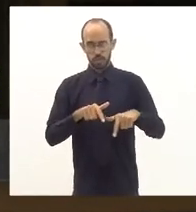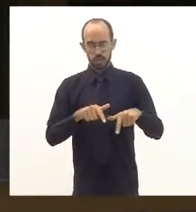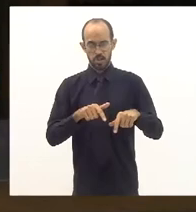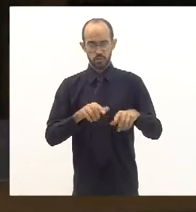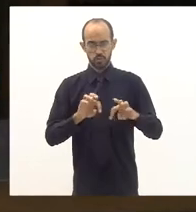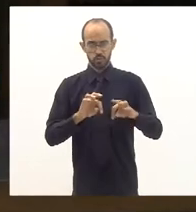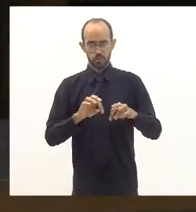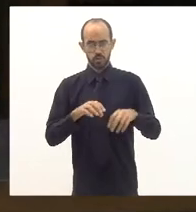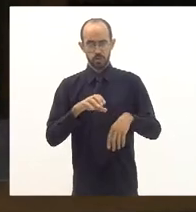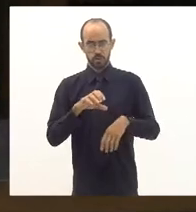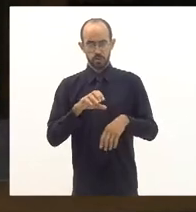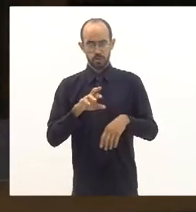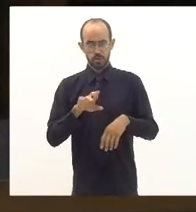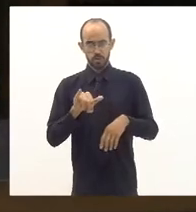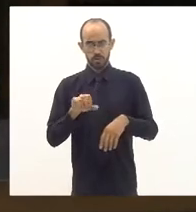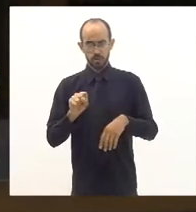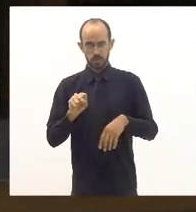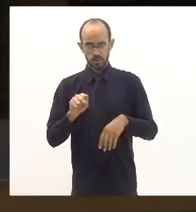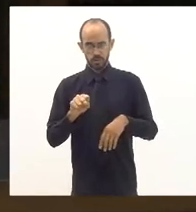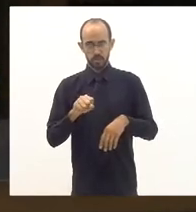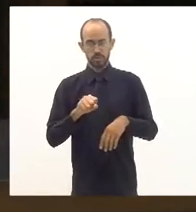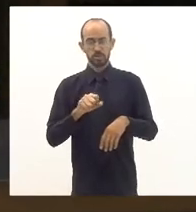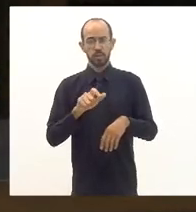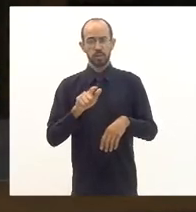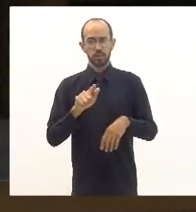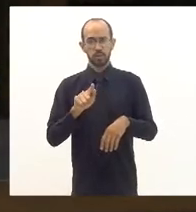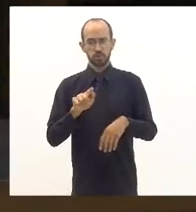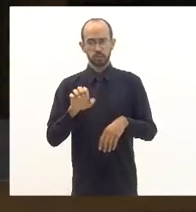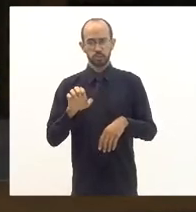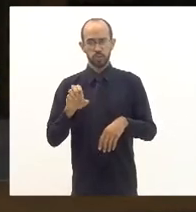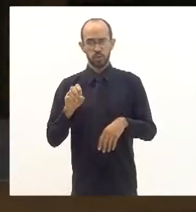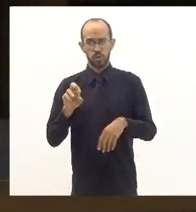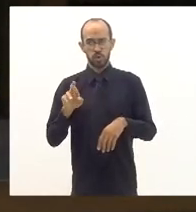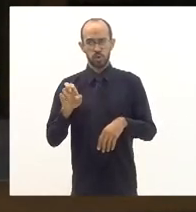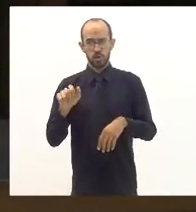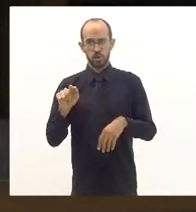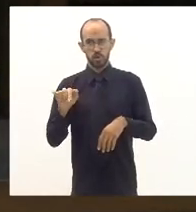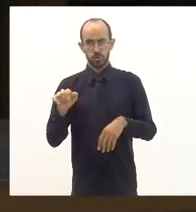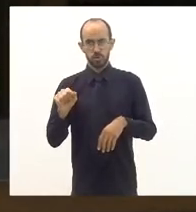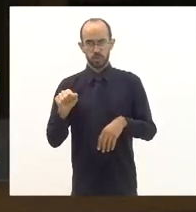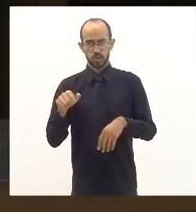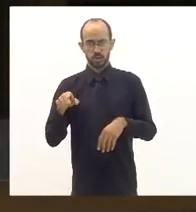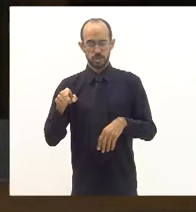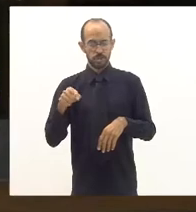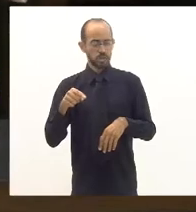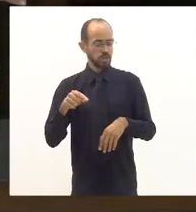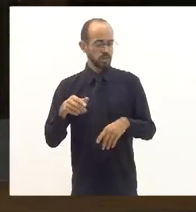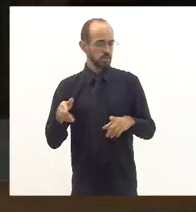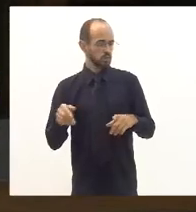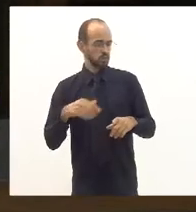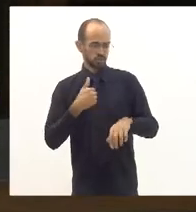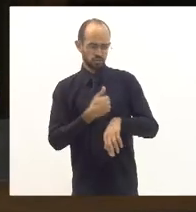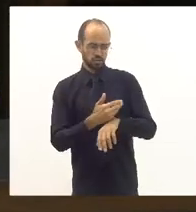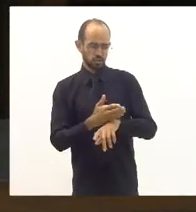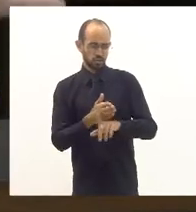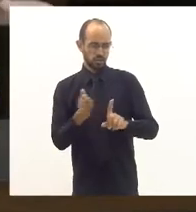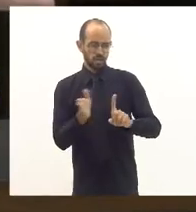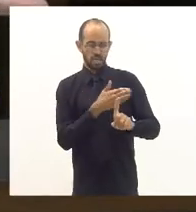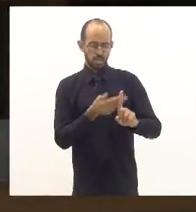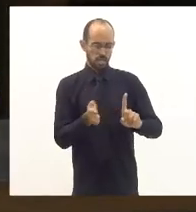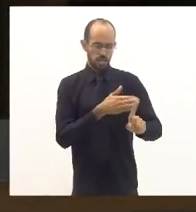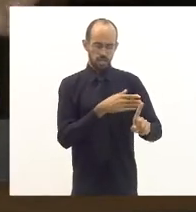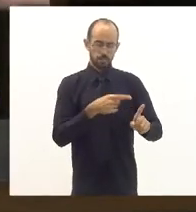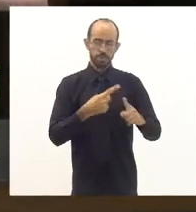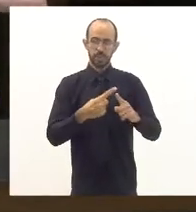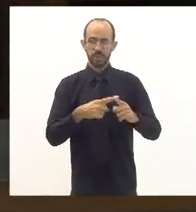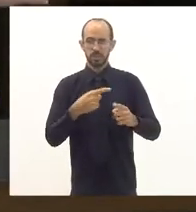da Cris, da Geórgia, e a gente tem visto, e, na verdade, eles apanham da gente o tempo inteiro, né? Porque a gente cobra